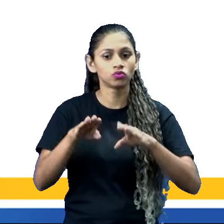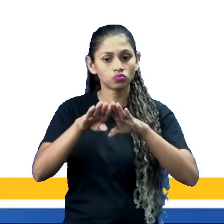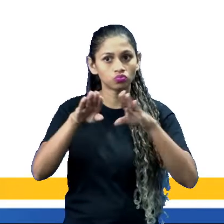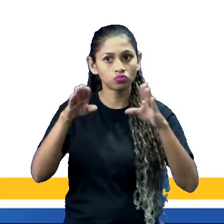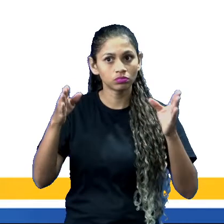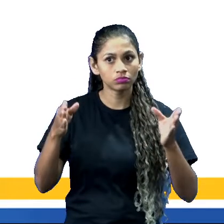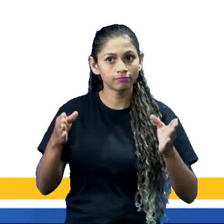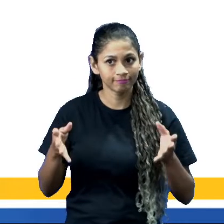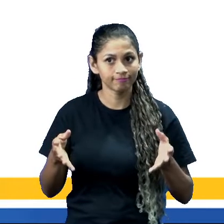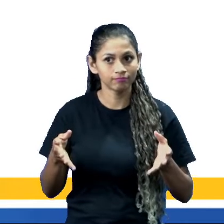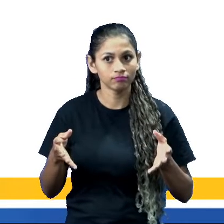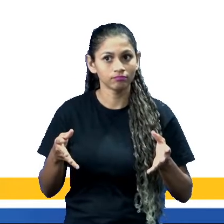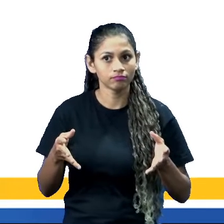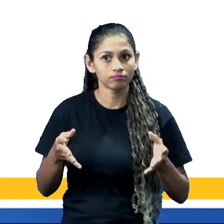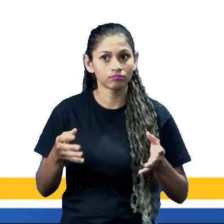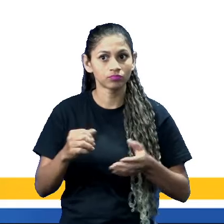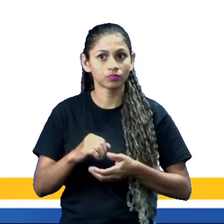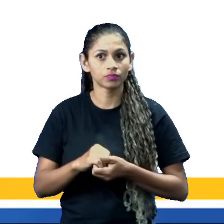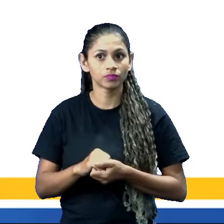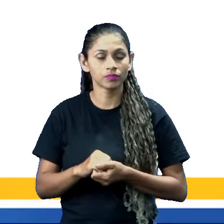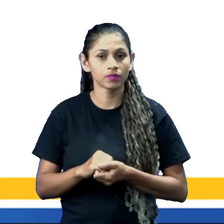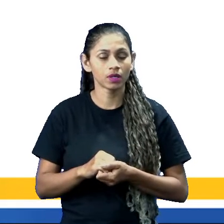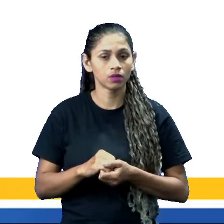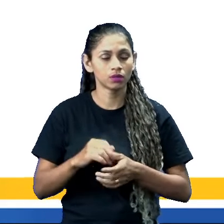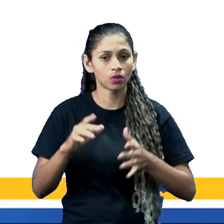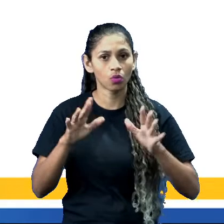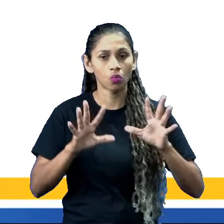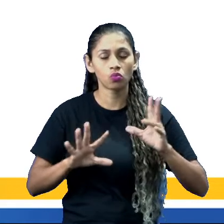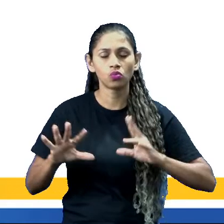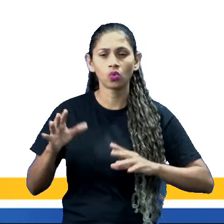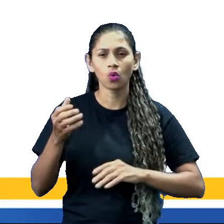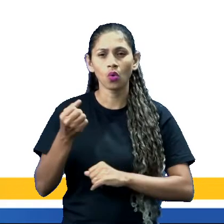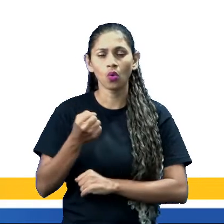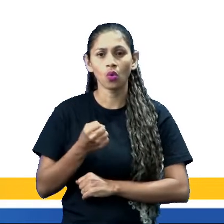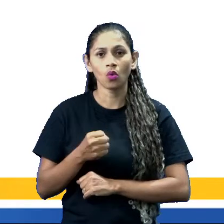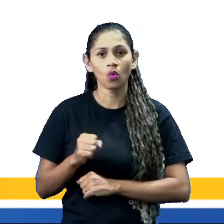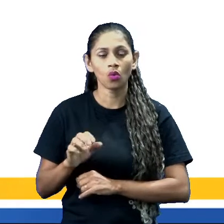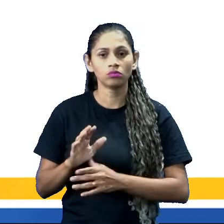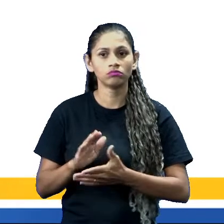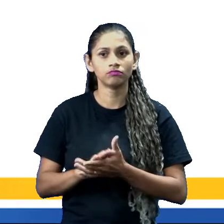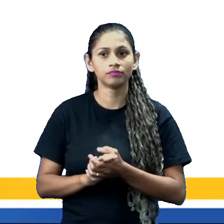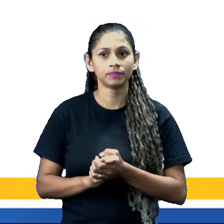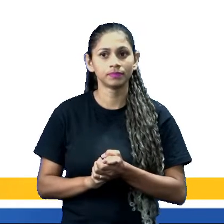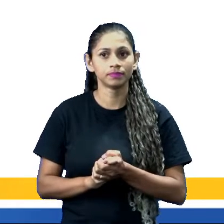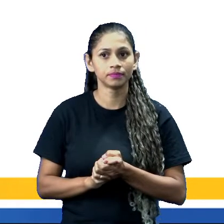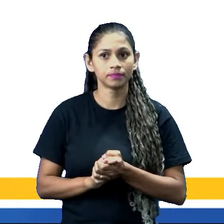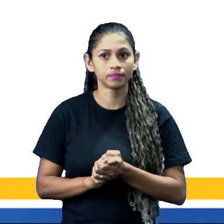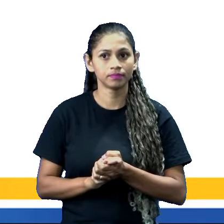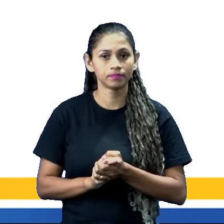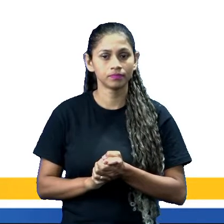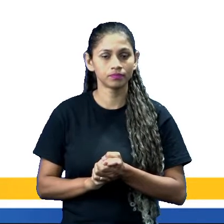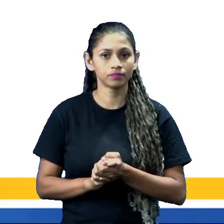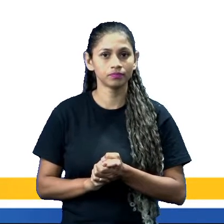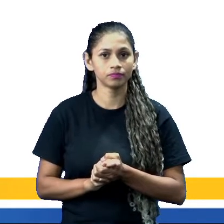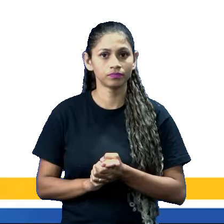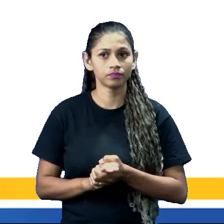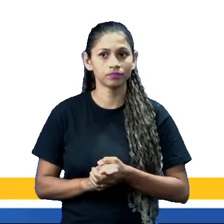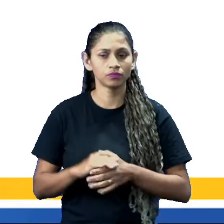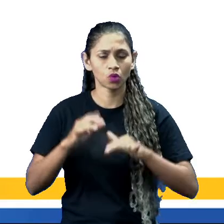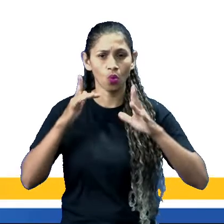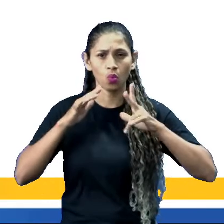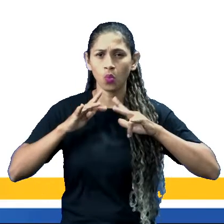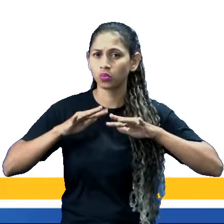de uma forma aerodinâmica, cujo fluxo de ar ambiental não vai o quê? Causar as correntes de ar, né, e dissipar